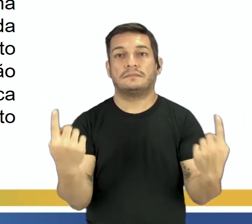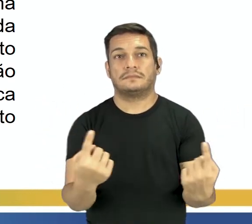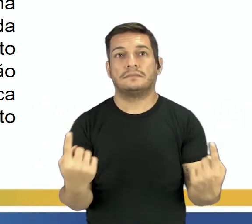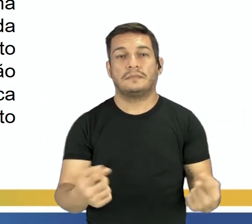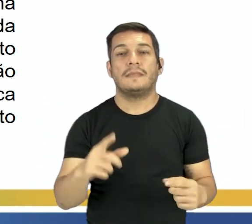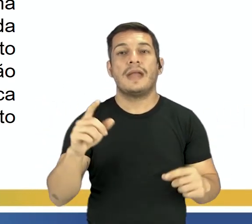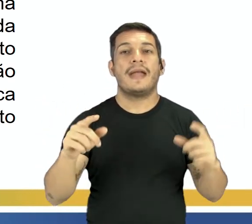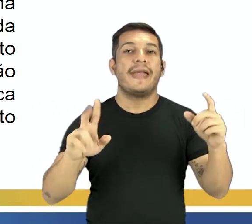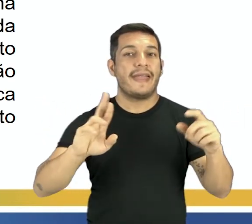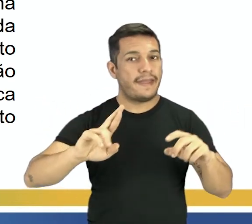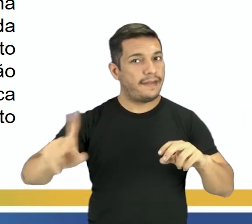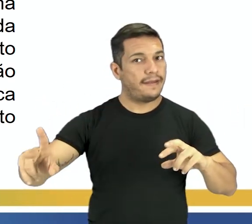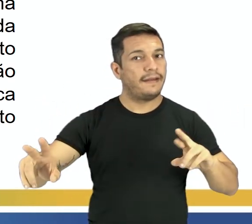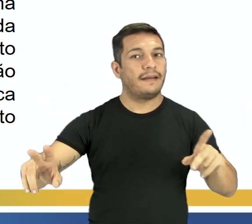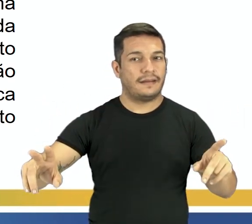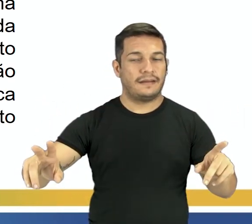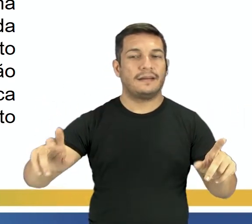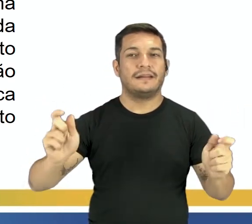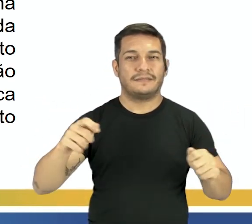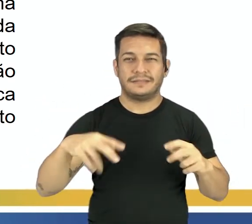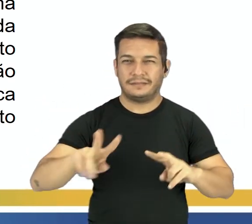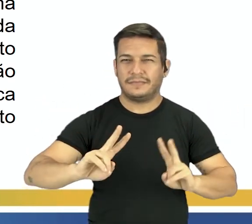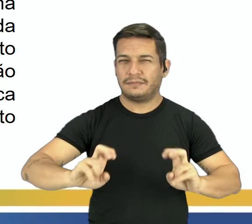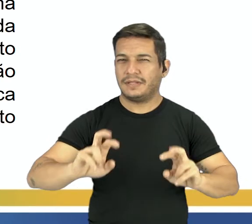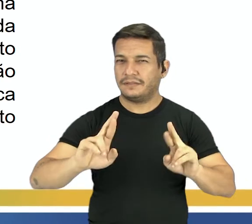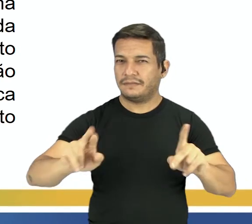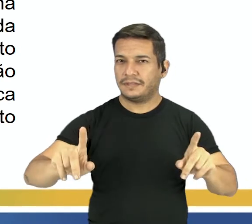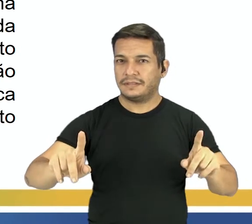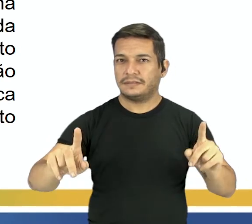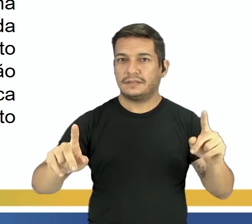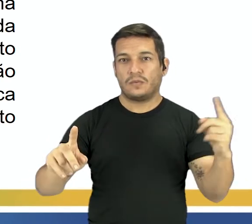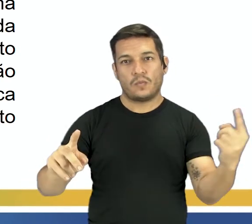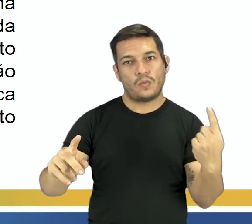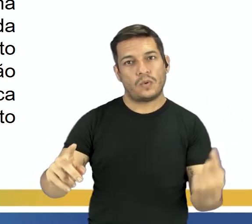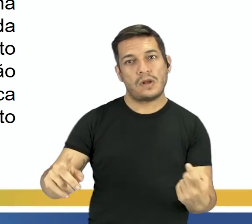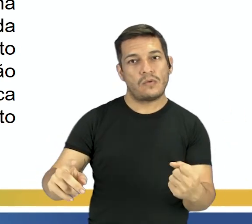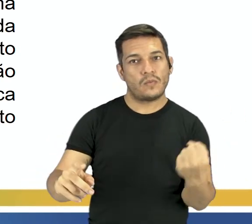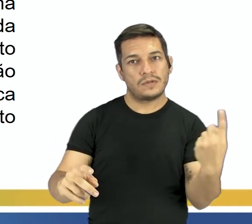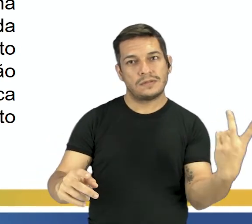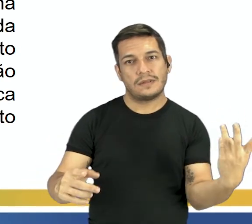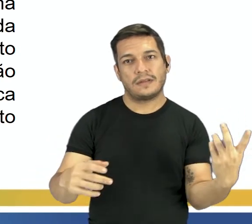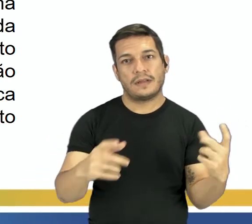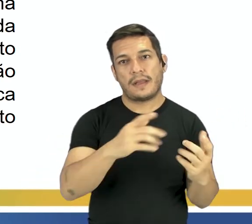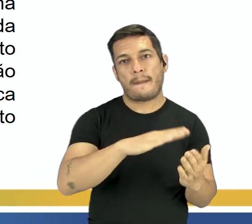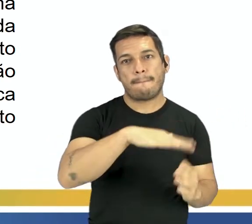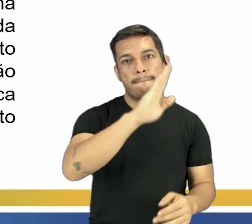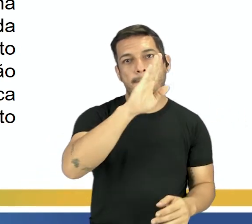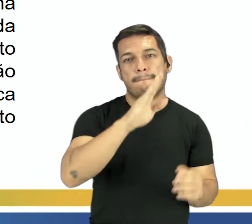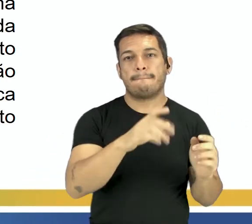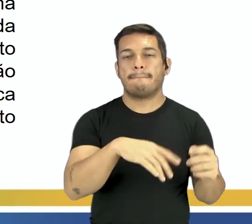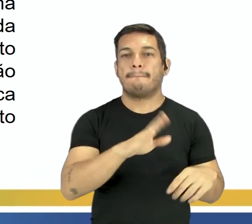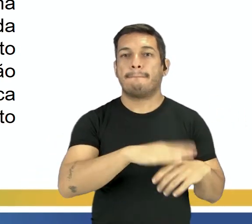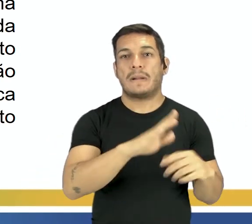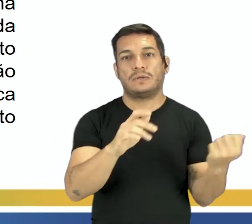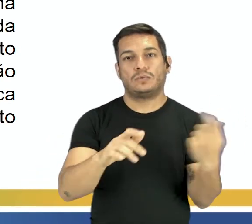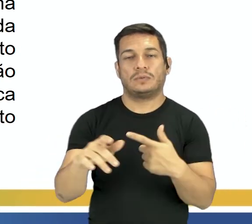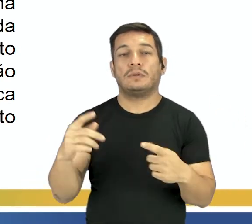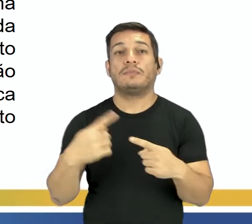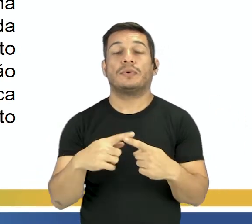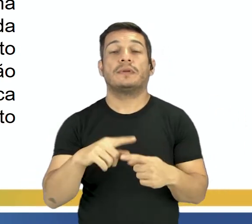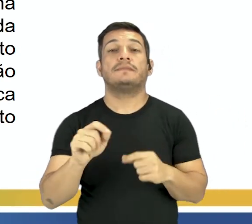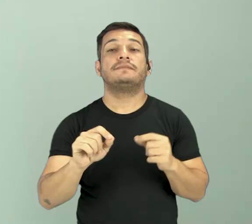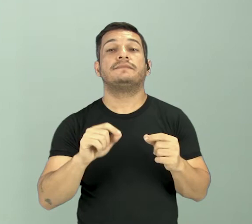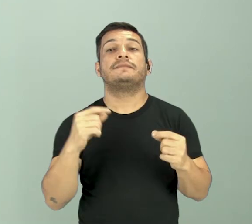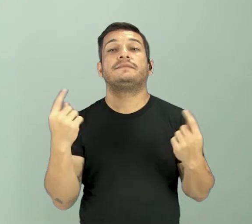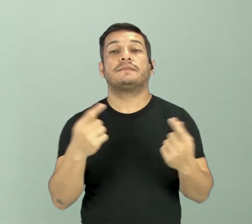lado é diferente da quantidade de espiras do outro lado. Para que isso? Porque esses transformadores eles funcionam de uma